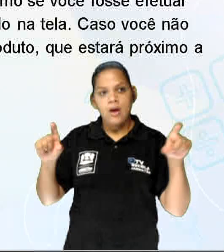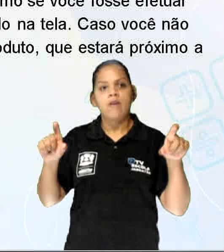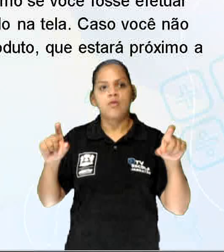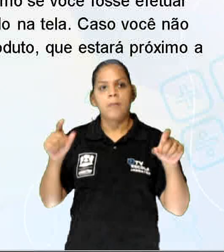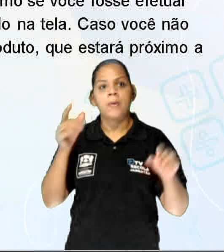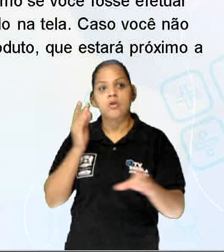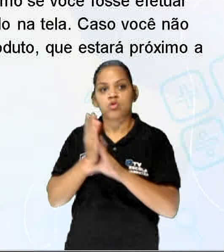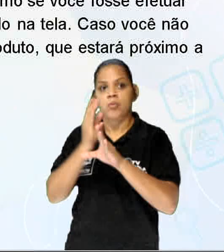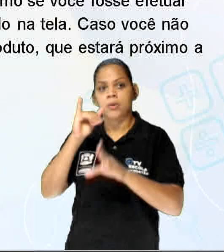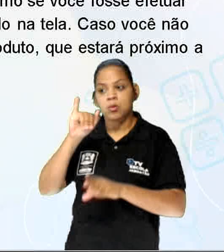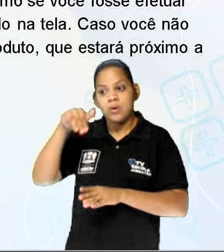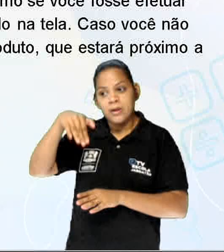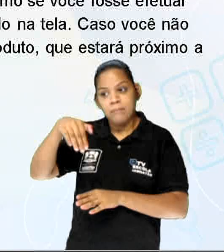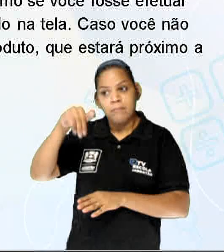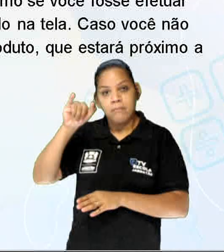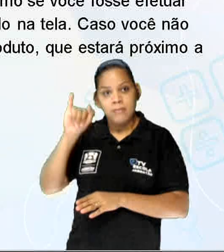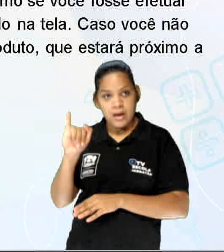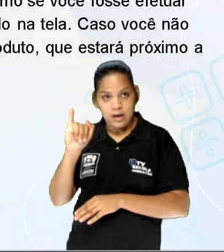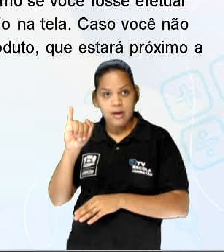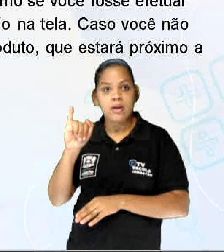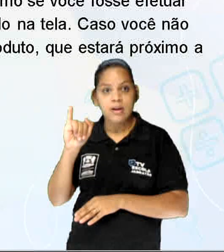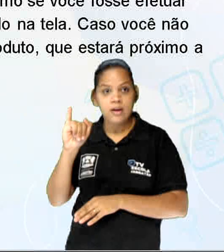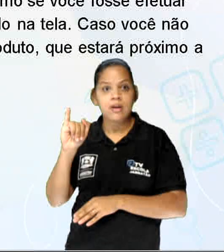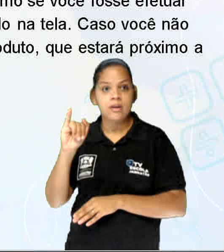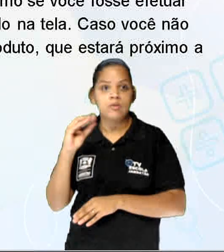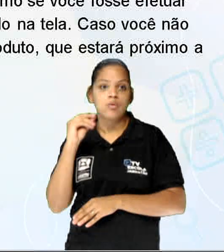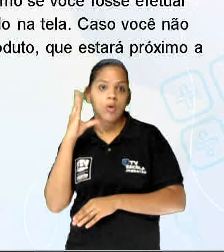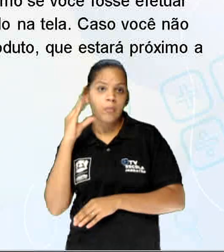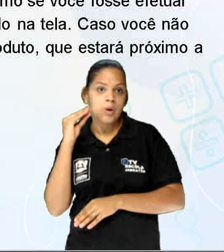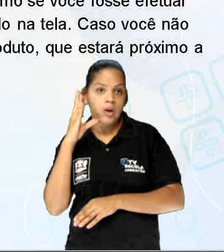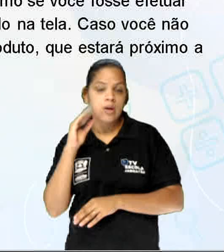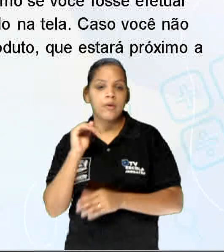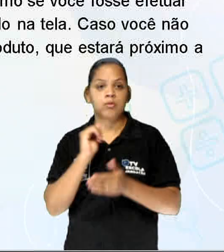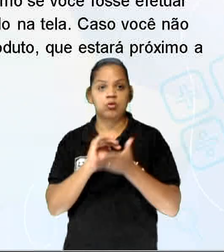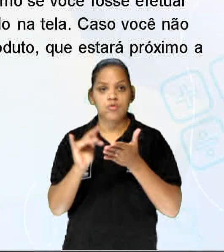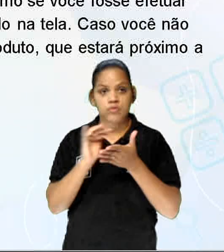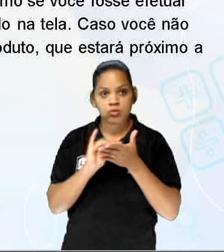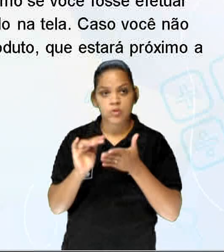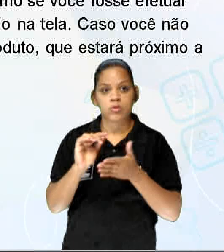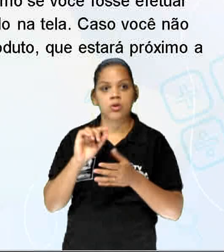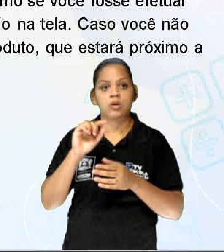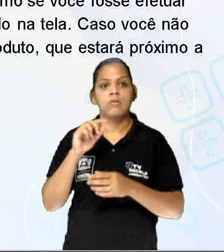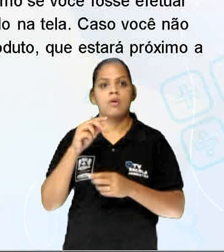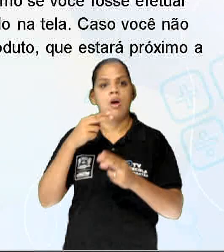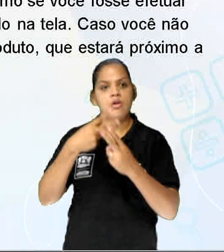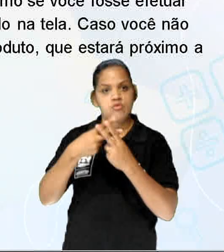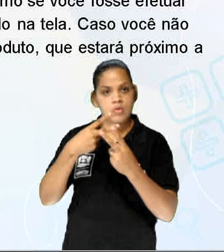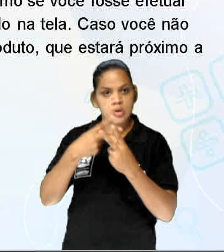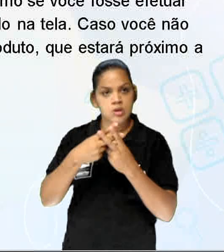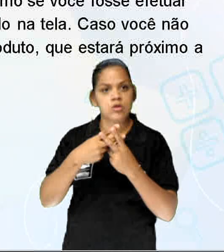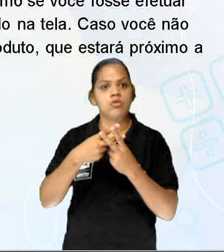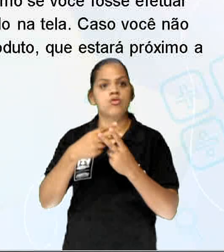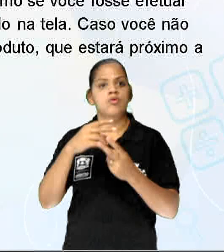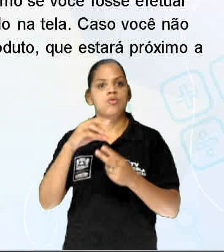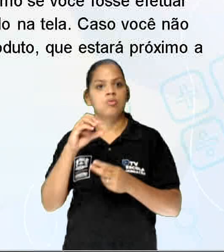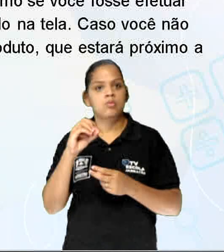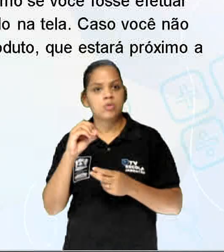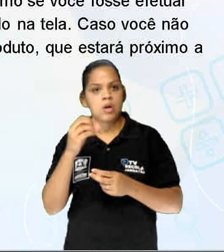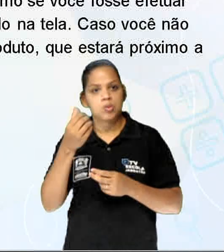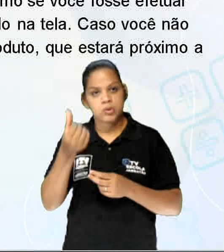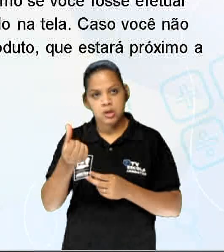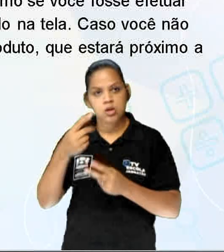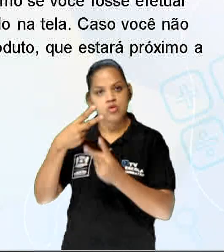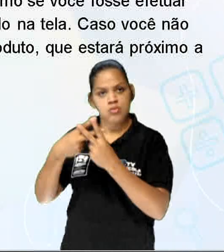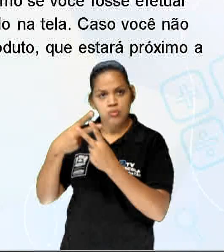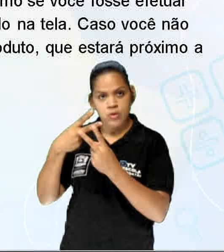seu aparelho, digite asterisco, jogo da velha, 06, jogo da velha, no